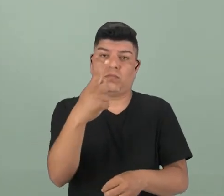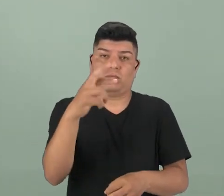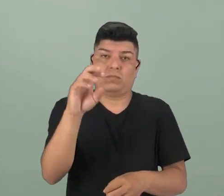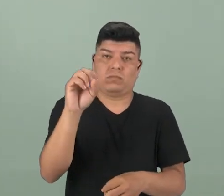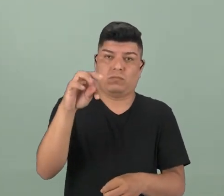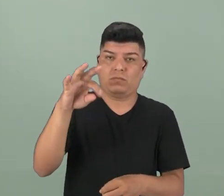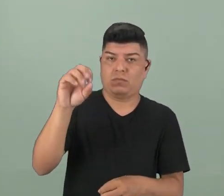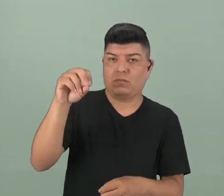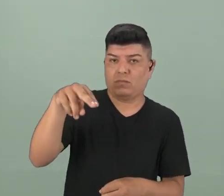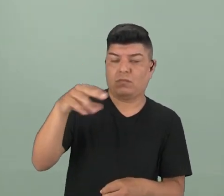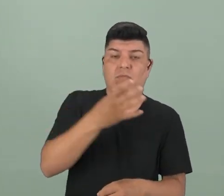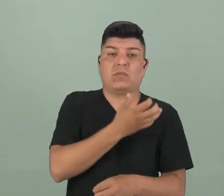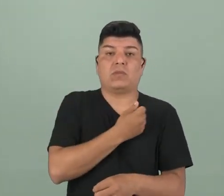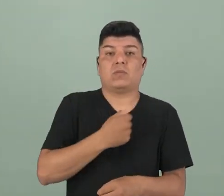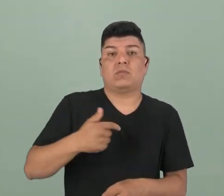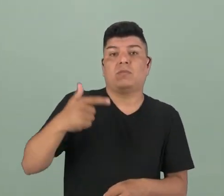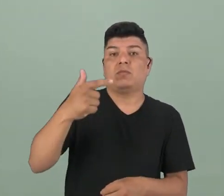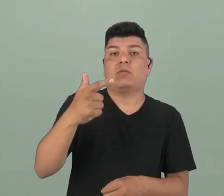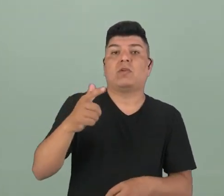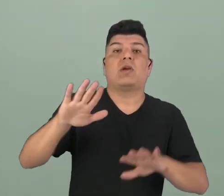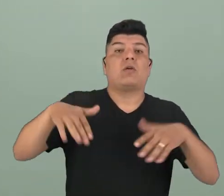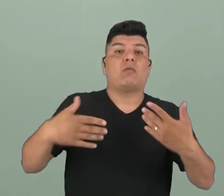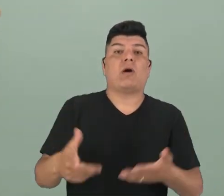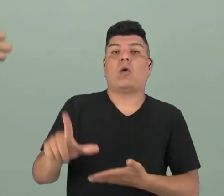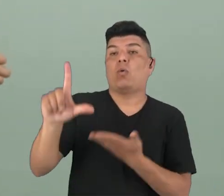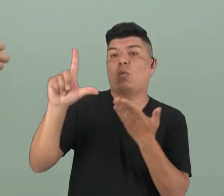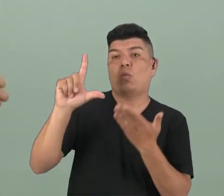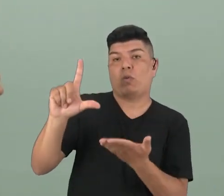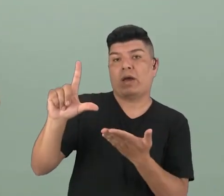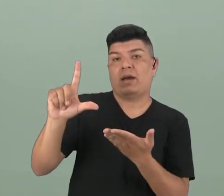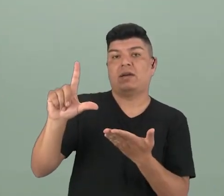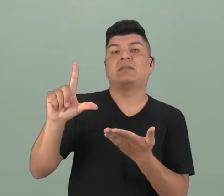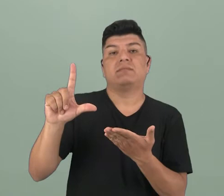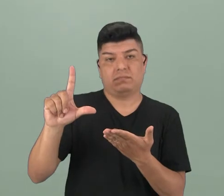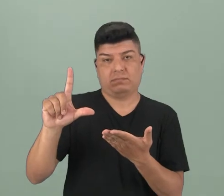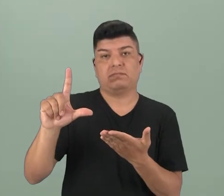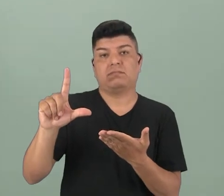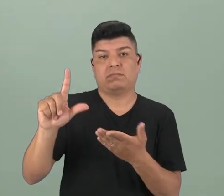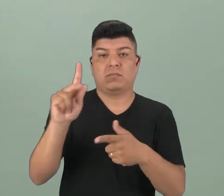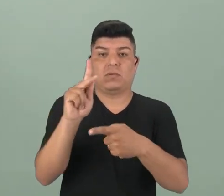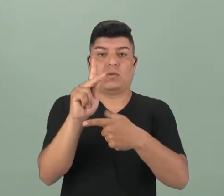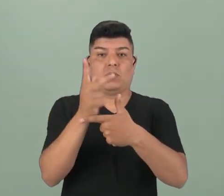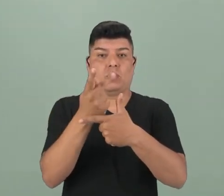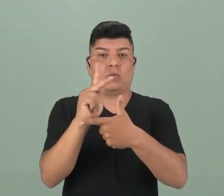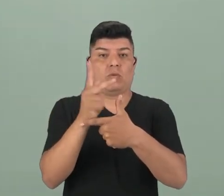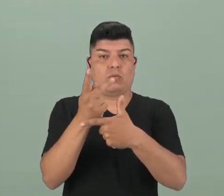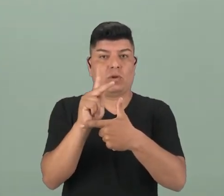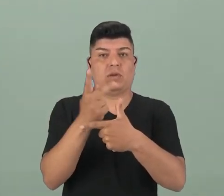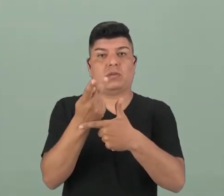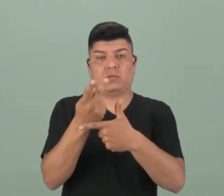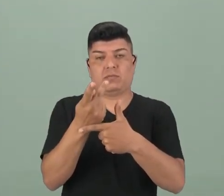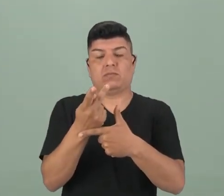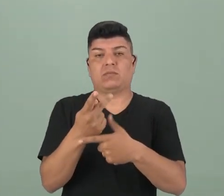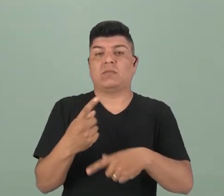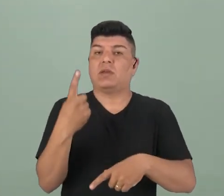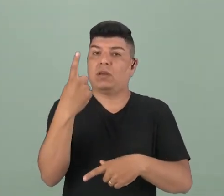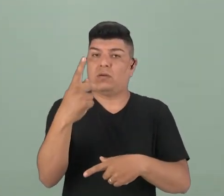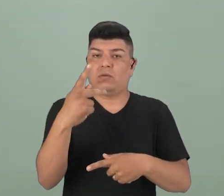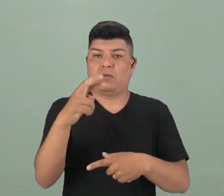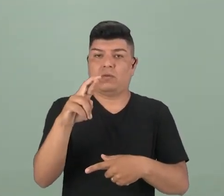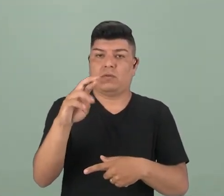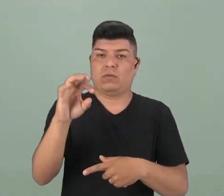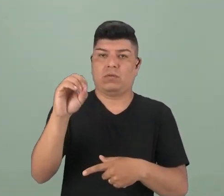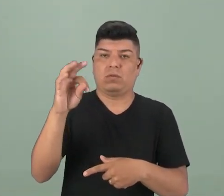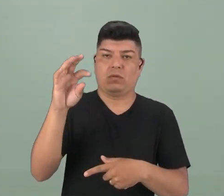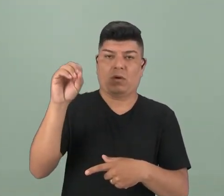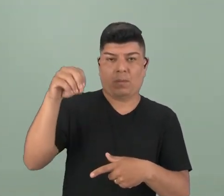O elemento número 2 já seria o hélio. Então, o que difere o hidrogênio do hélio é um próton. De modo